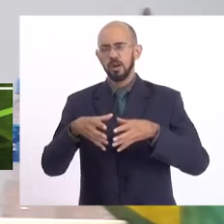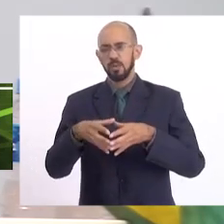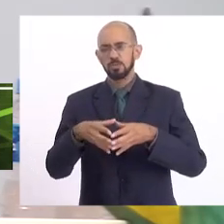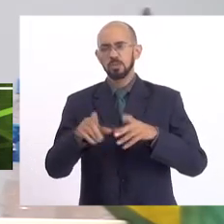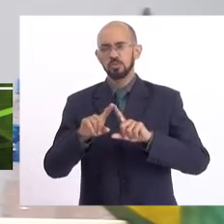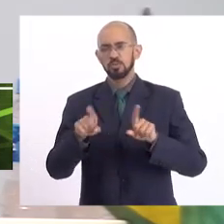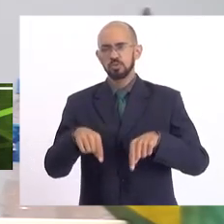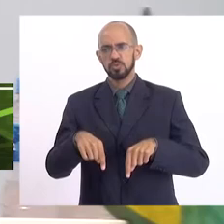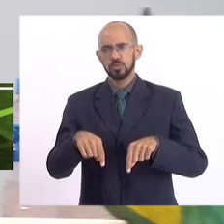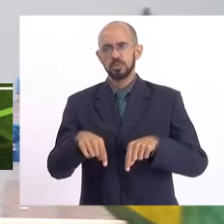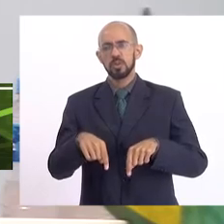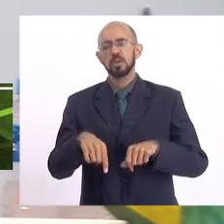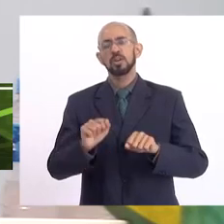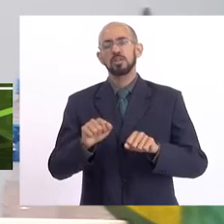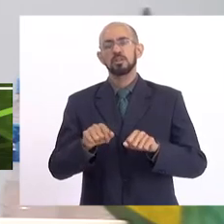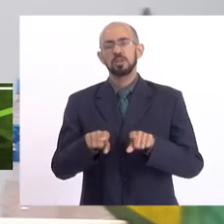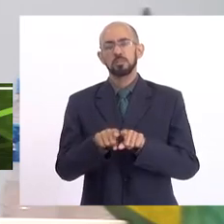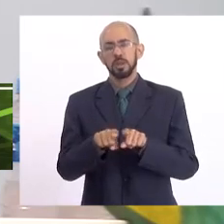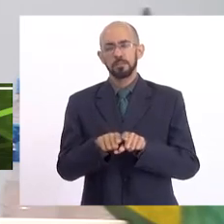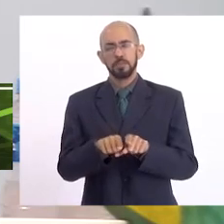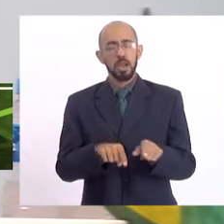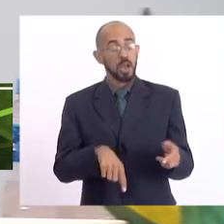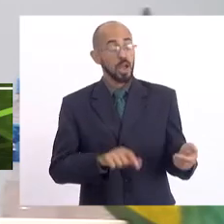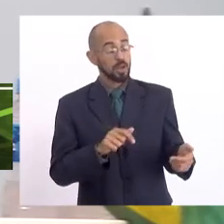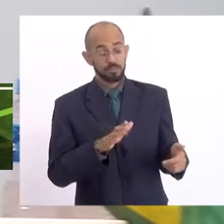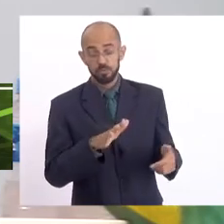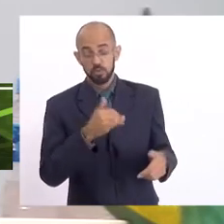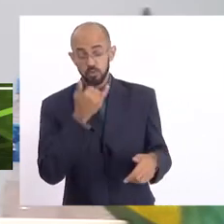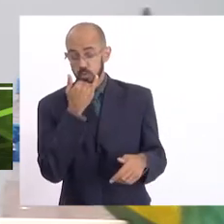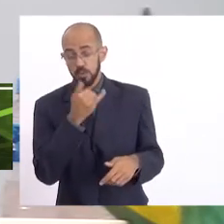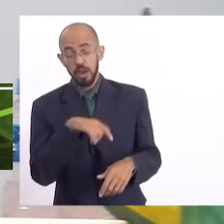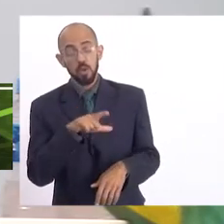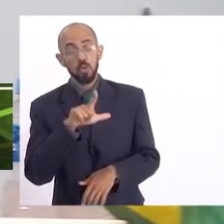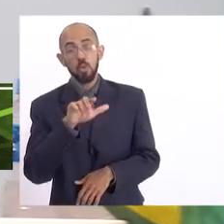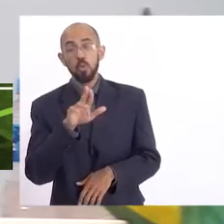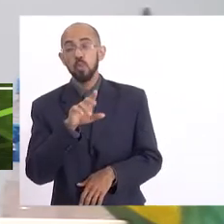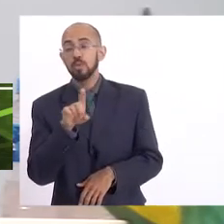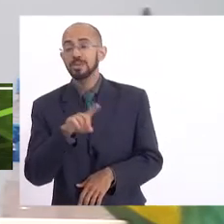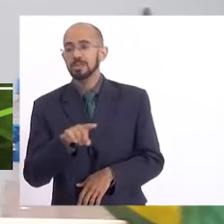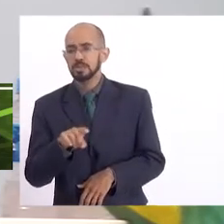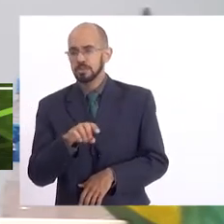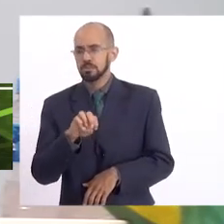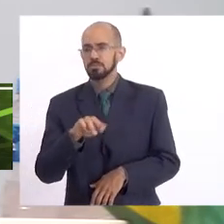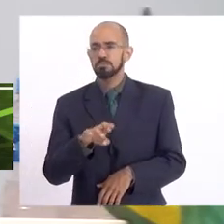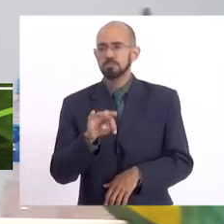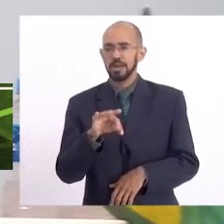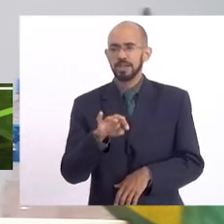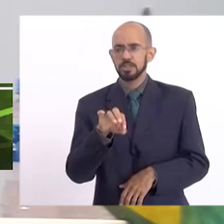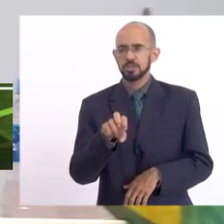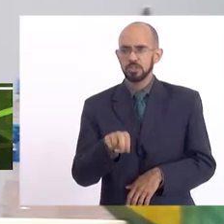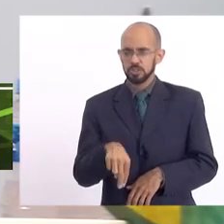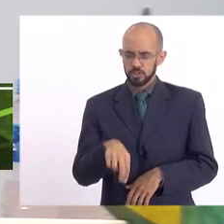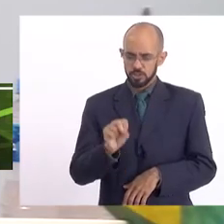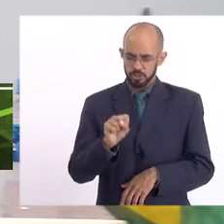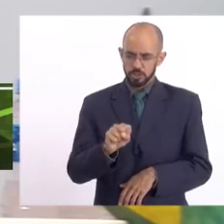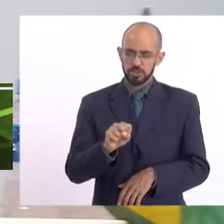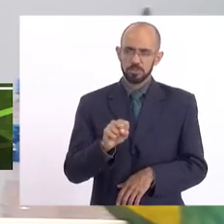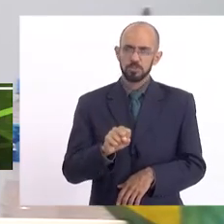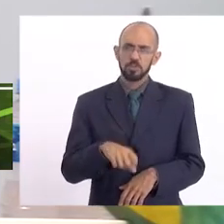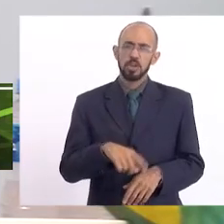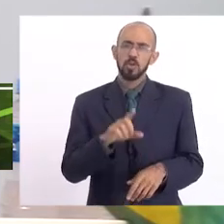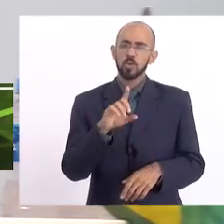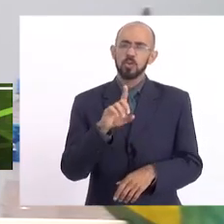é graças ao deputado Luiz Martins, que, em especial ao Degasi, fica a cargo dele na comissão.